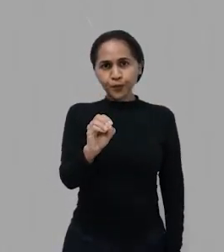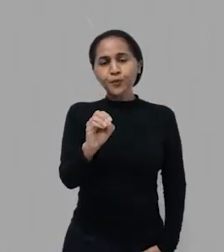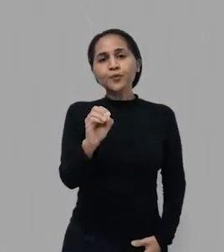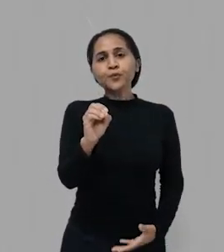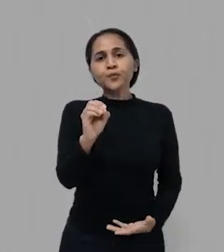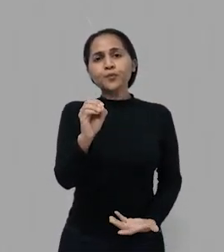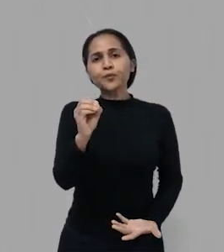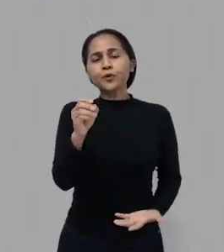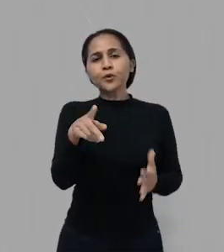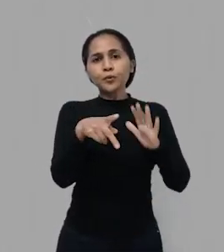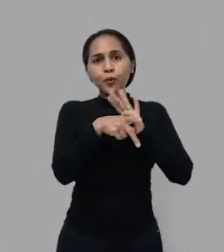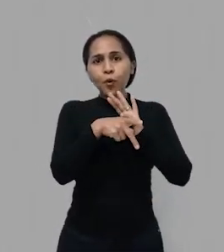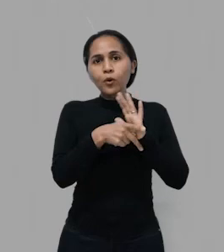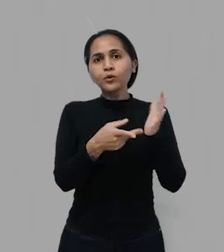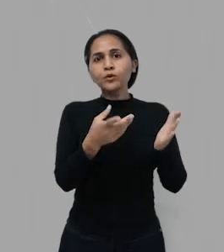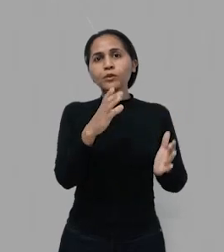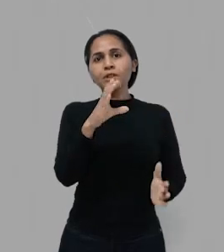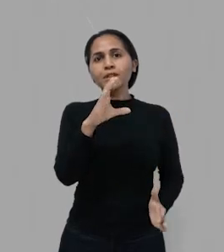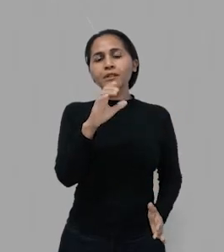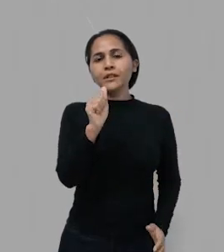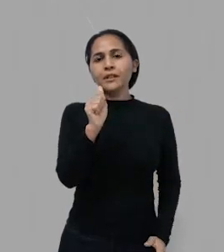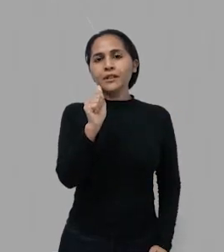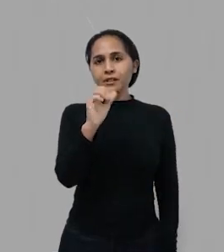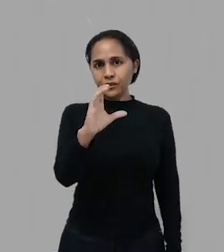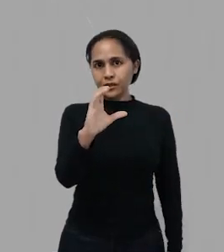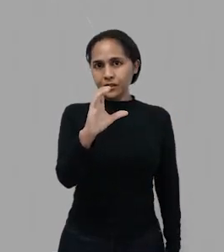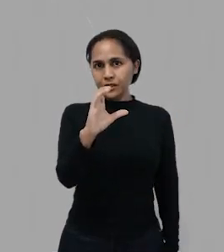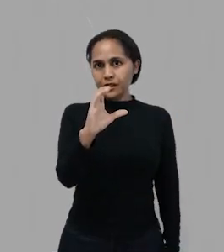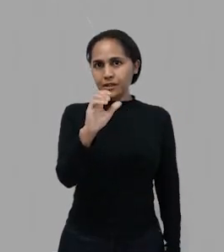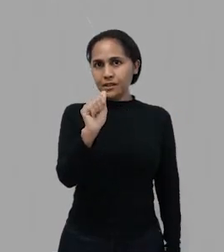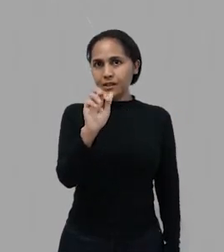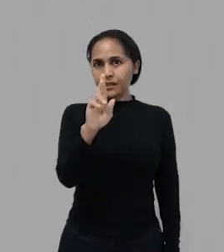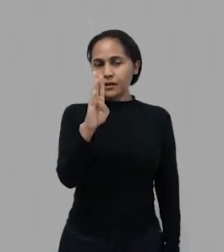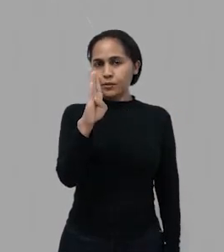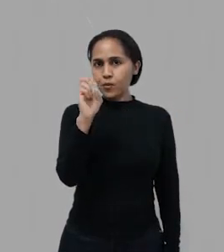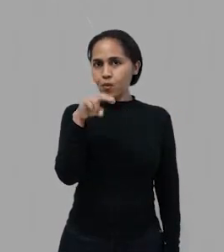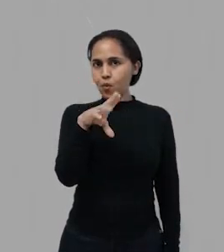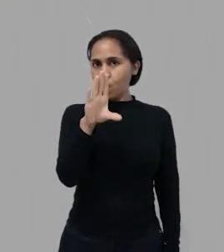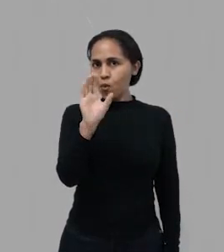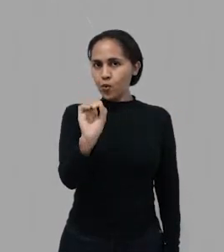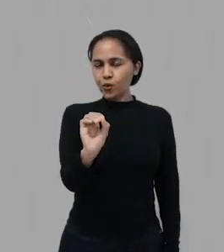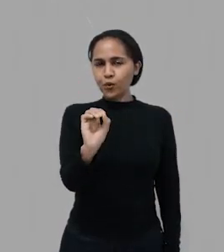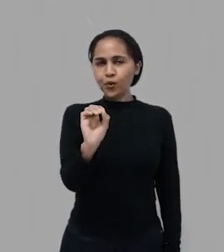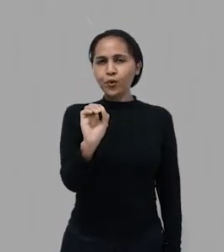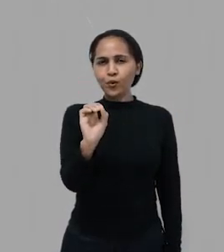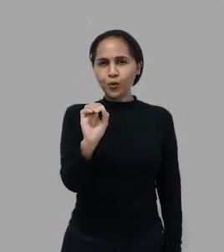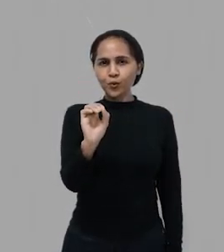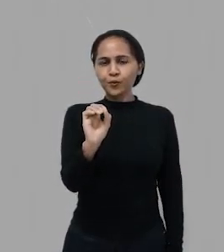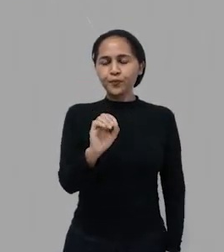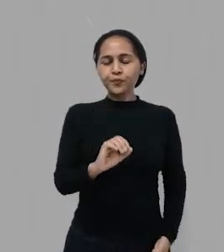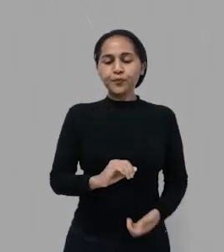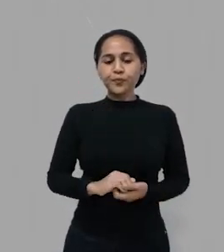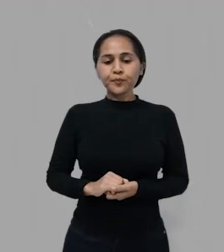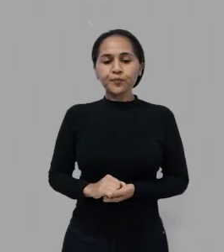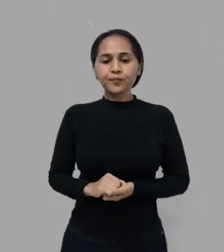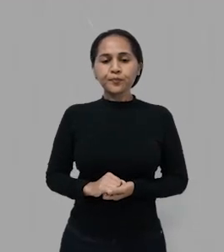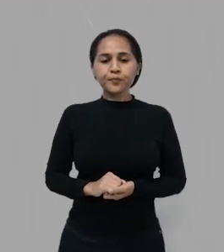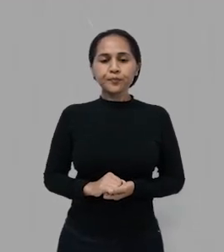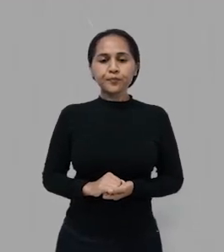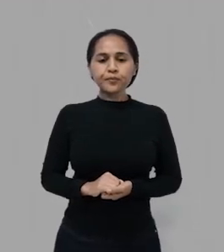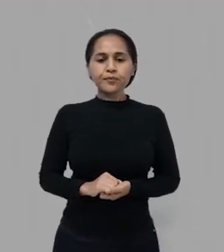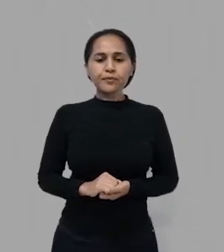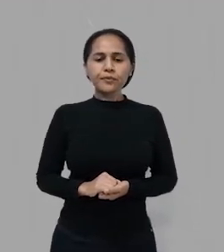a substância apresentar carbono, ele vai ser classificado como uma substância orgânica,